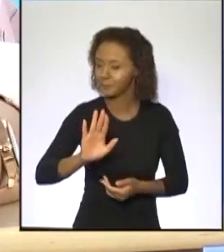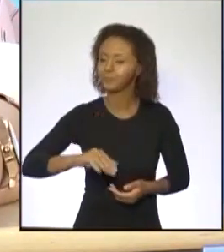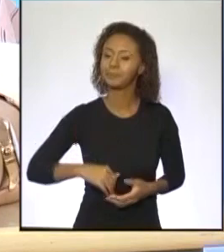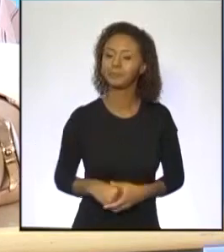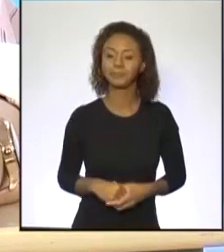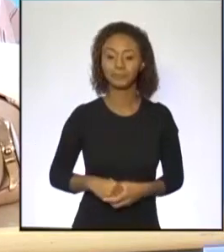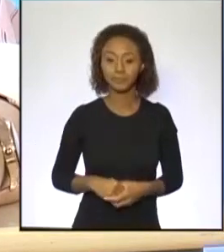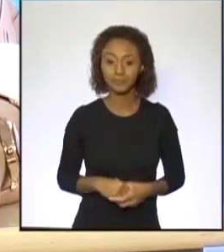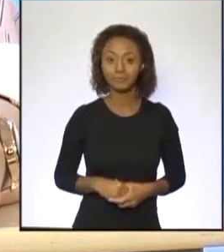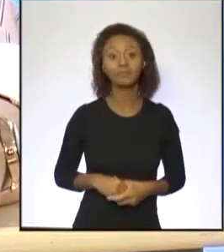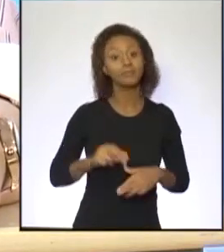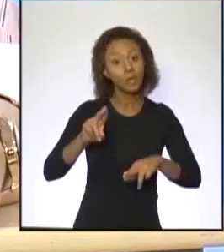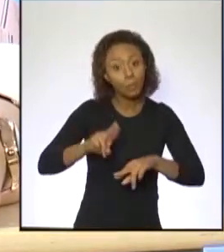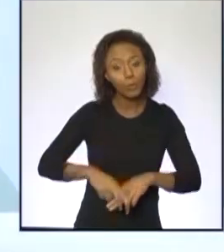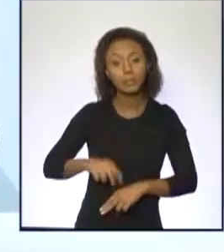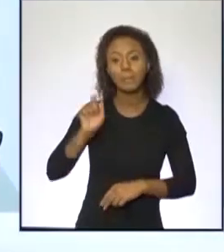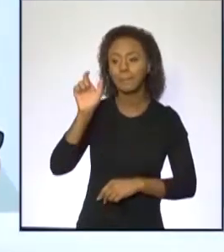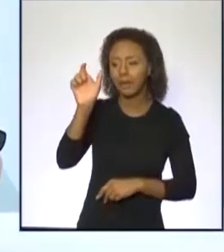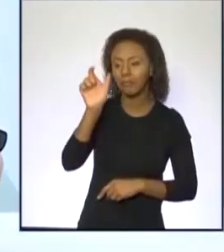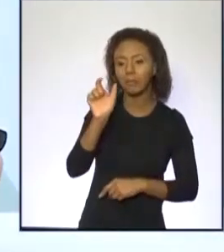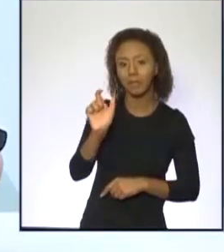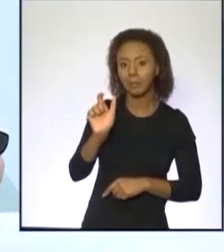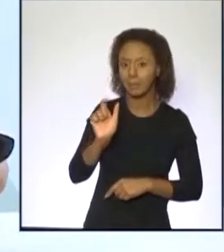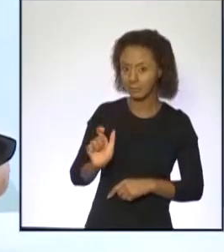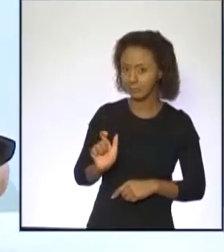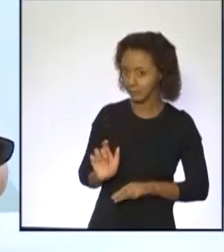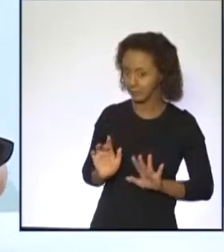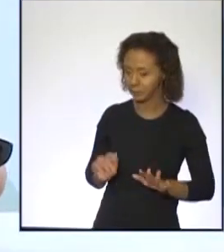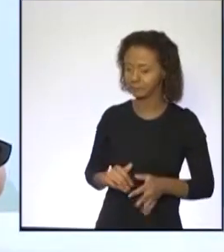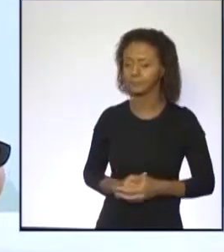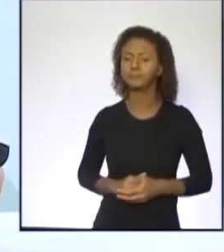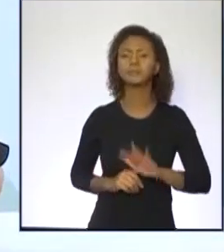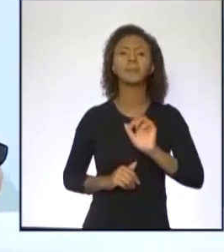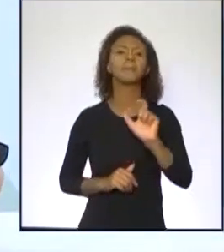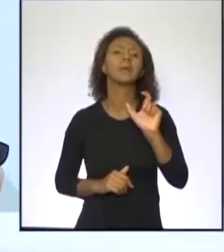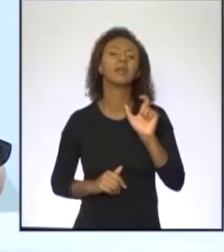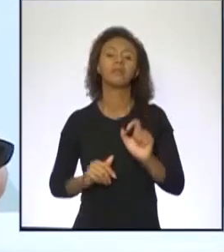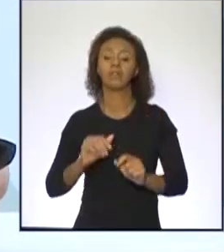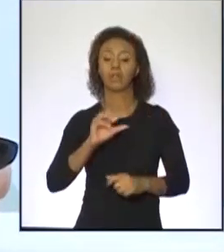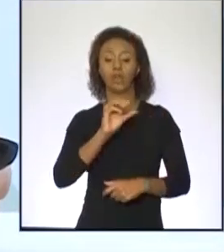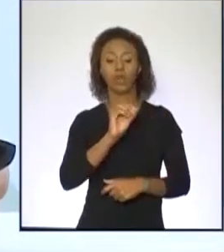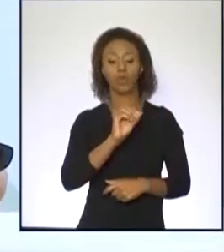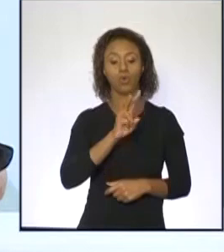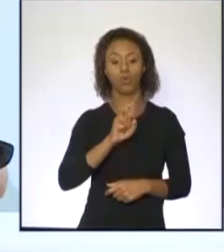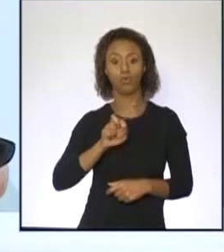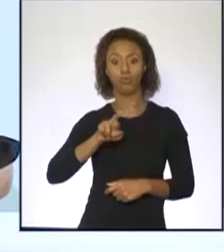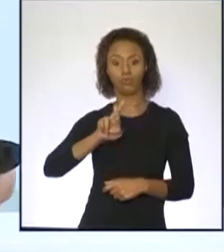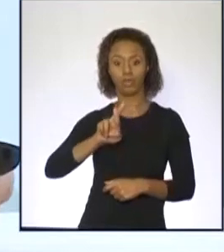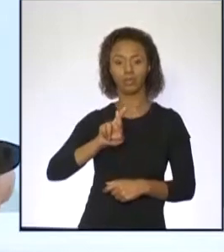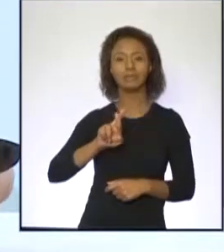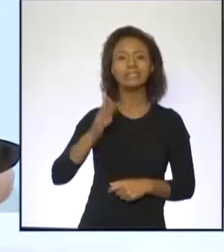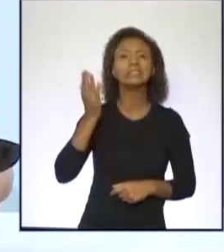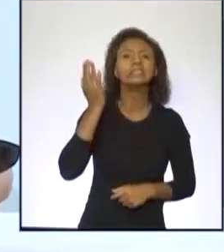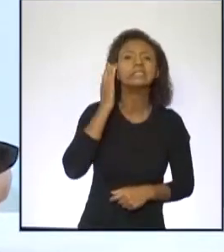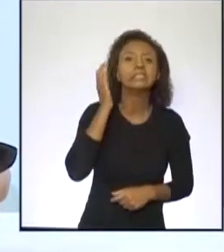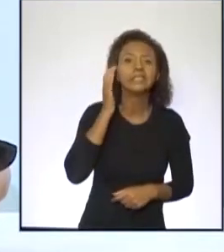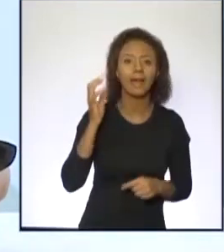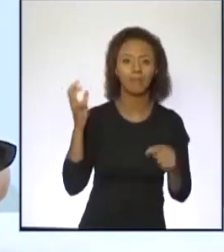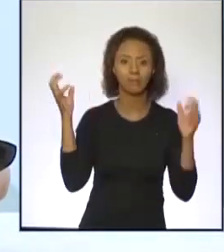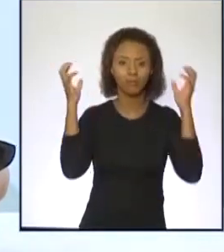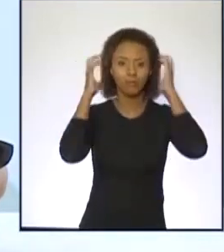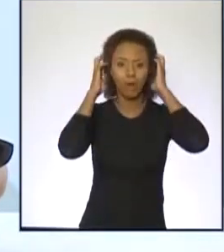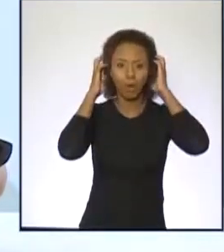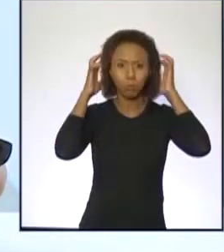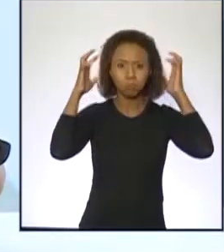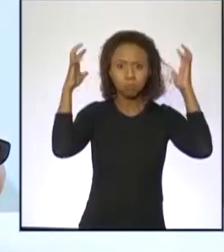tem essas palavras aí. Esse over tem a ver com aquele fone grande que a gente Tem. coloca,